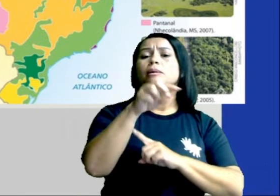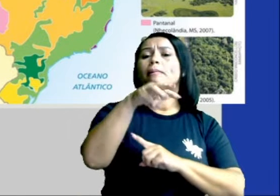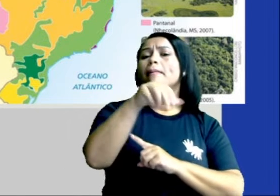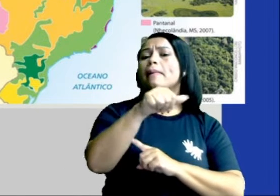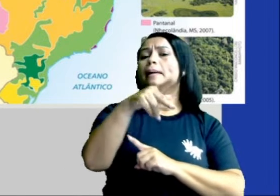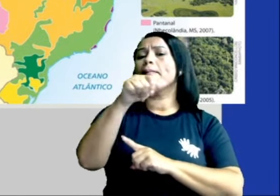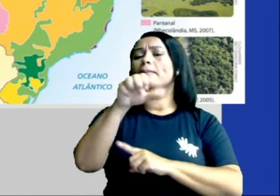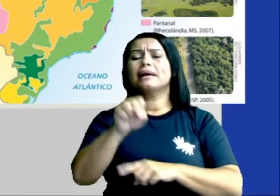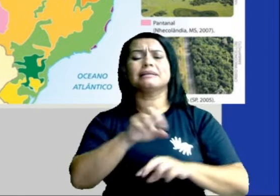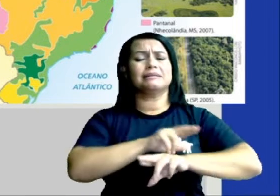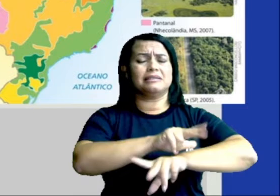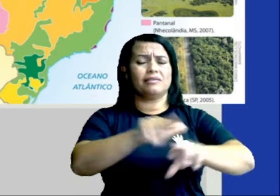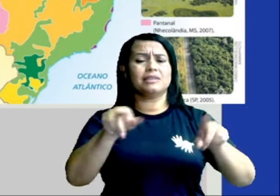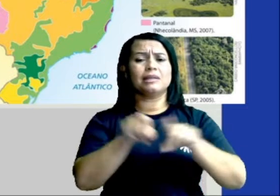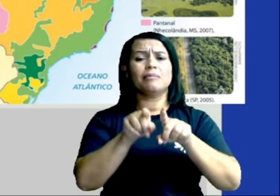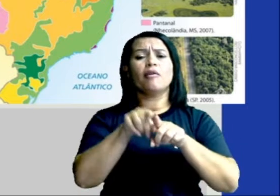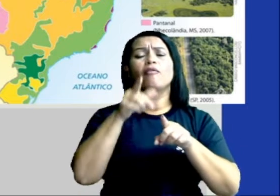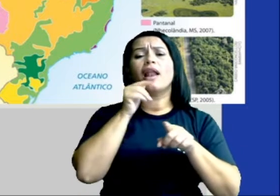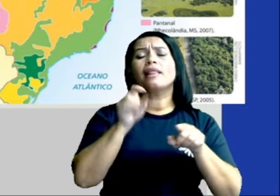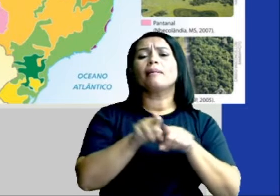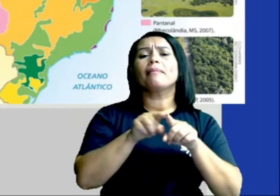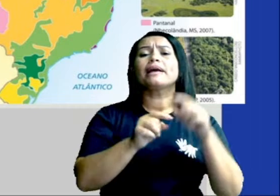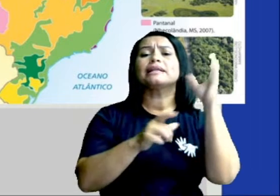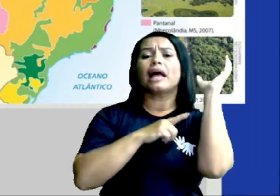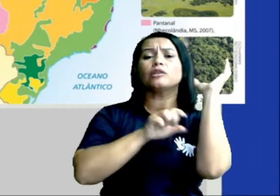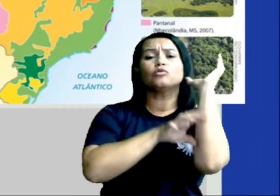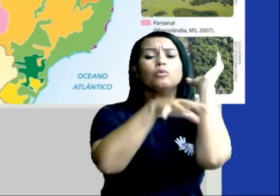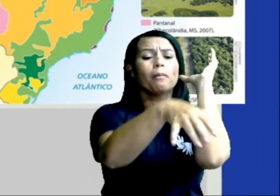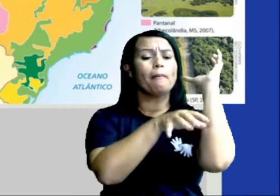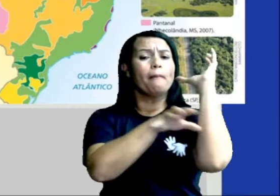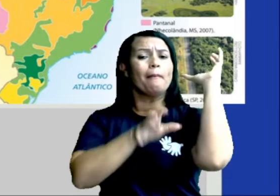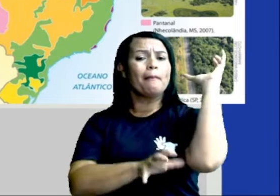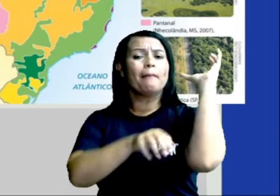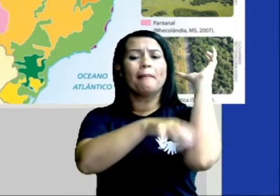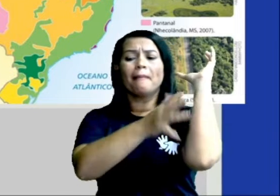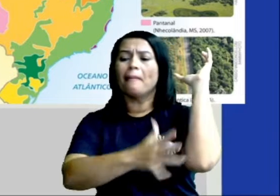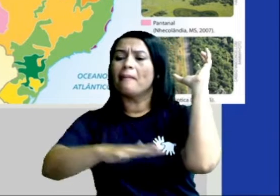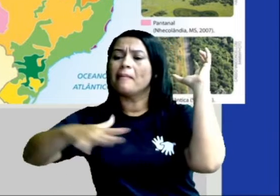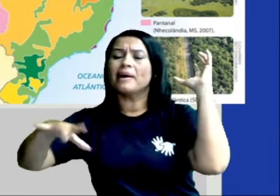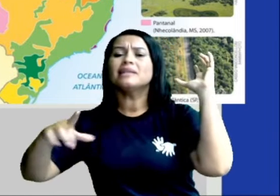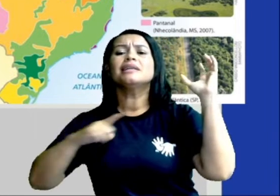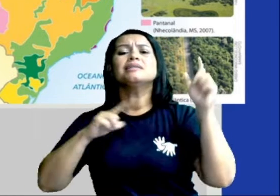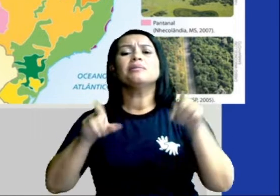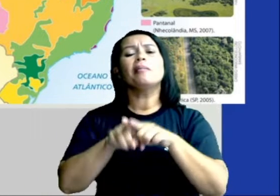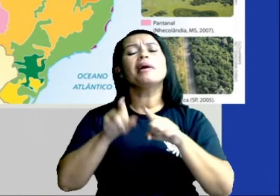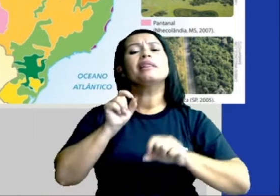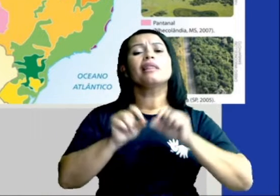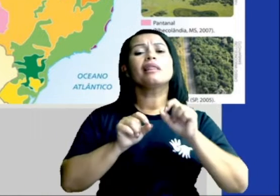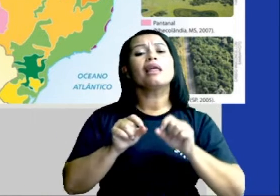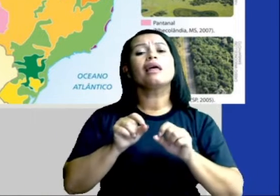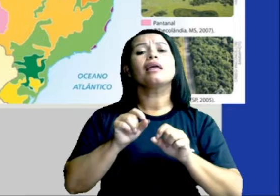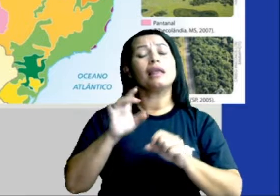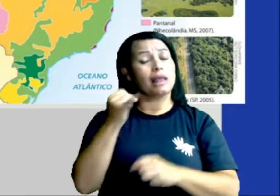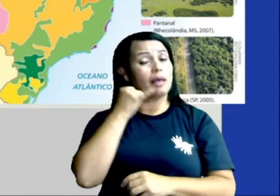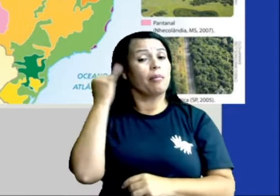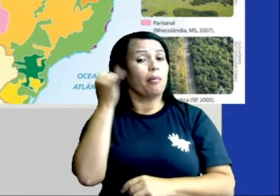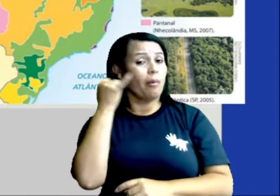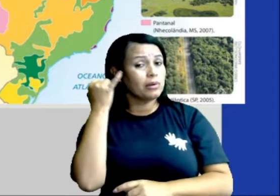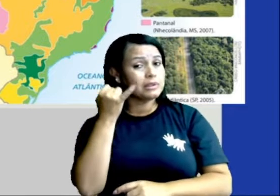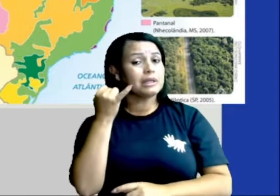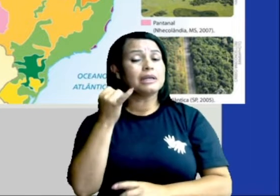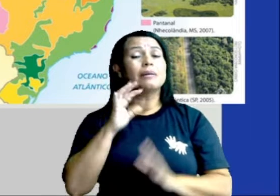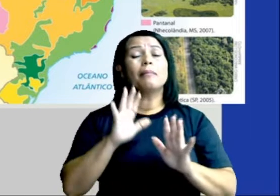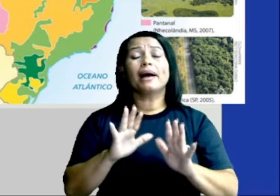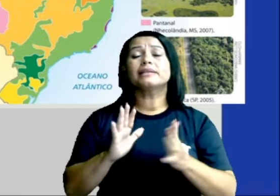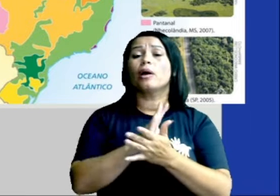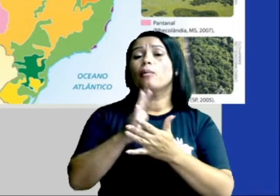gente pode falar dos manguezais, que são um sistema, né, um domínio ecológico também importante, mas que muitos autores,